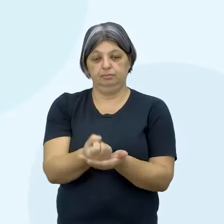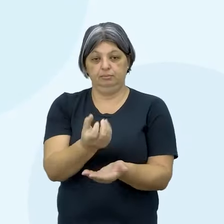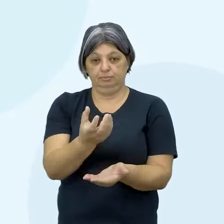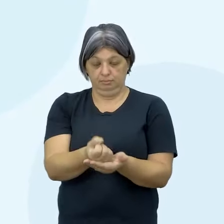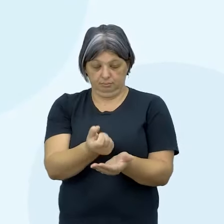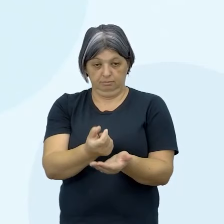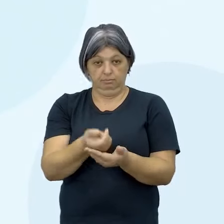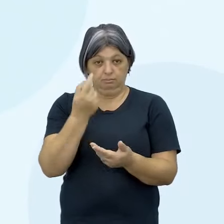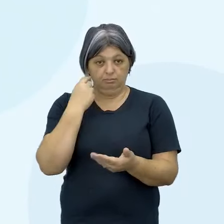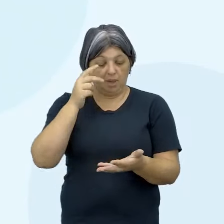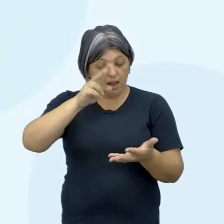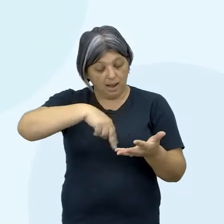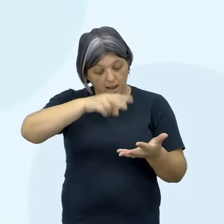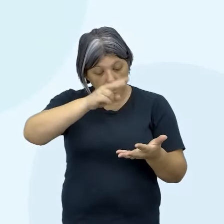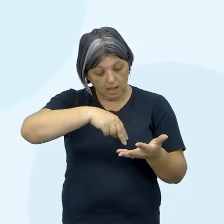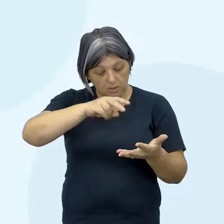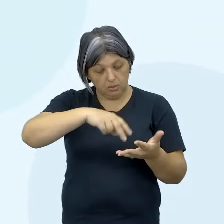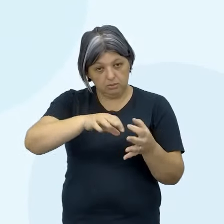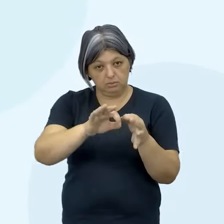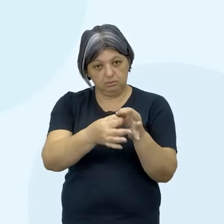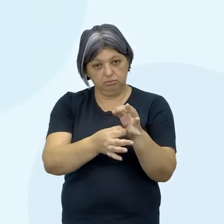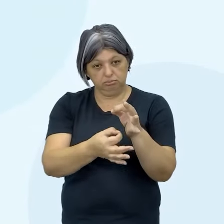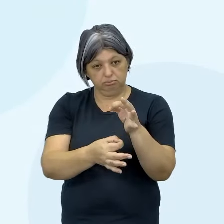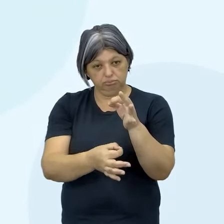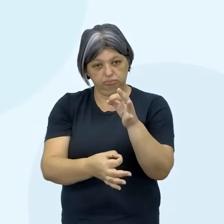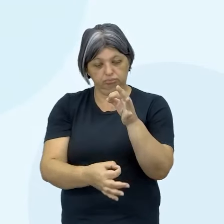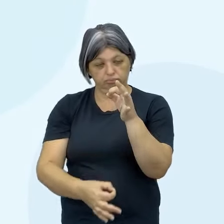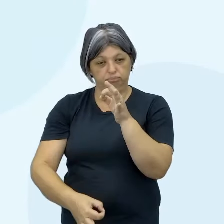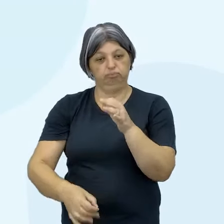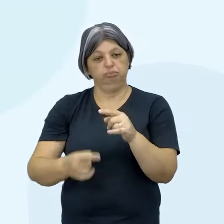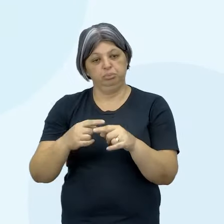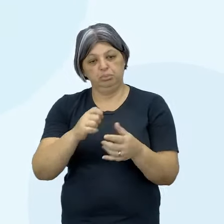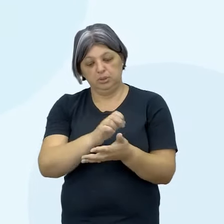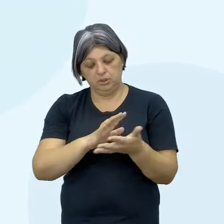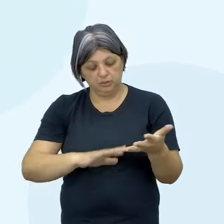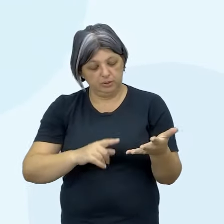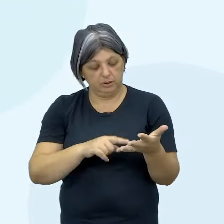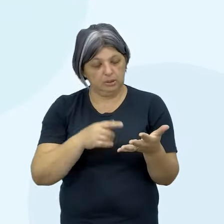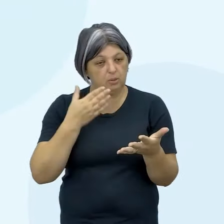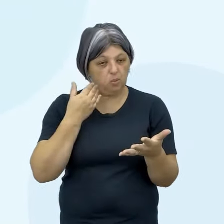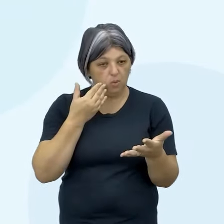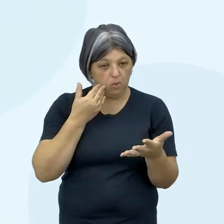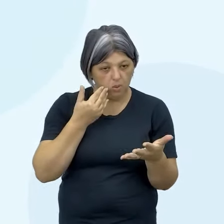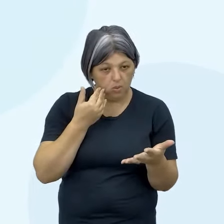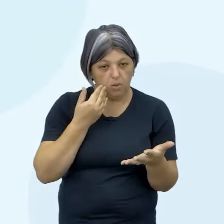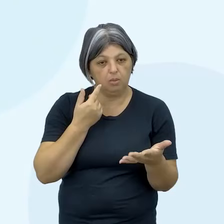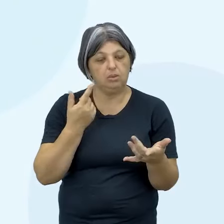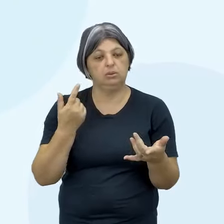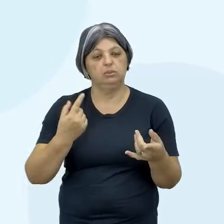leitura atenta desse mapa, né, vai se apropriando aí das atividades, é extremamente importante,